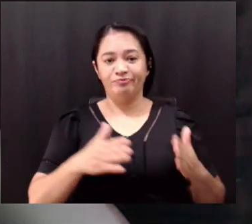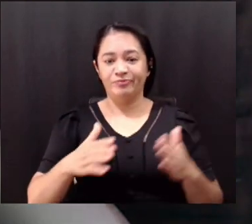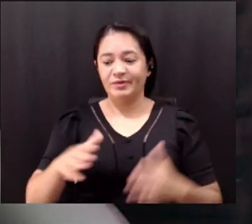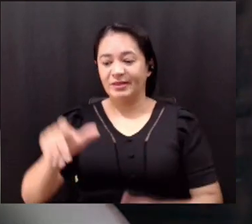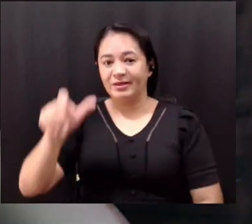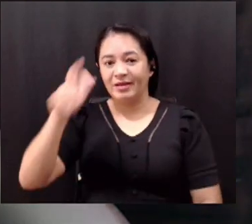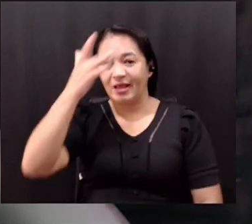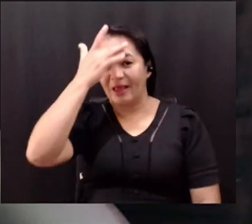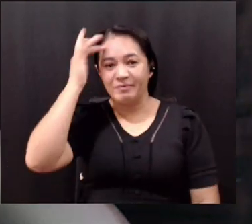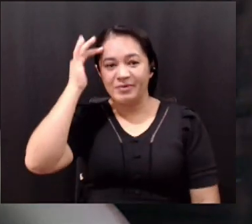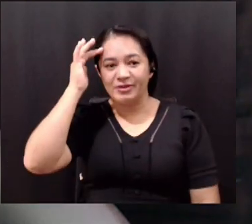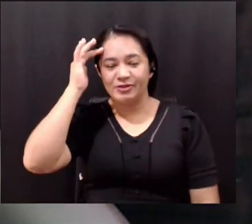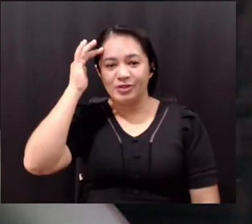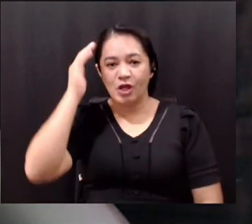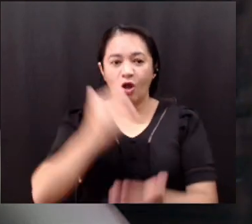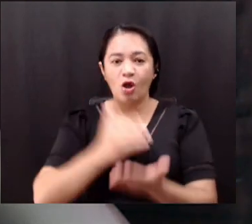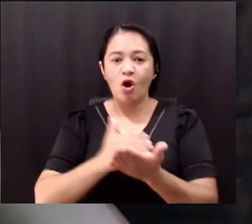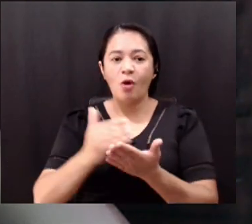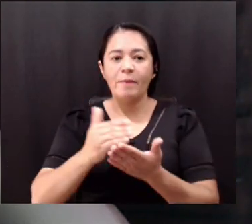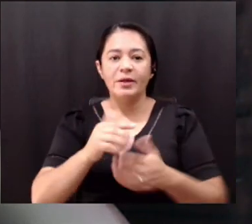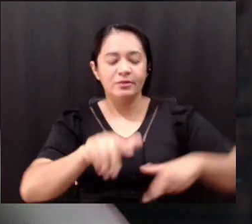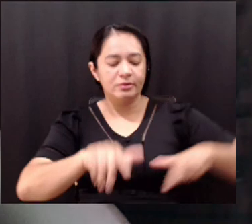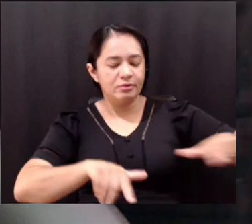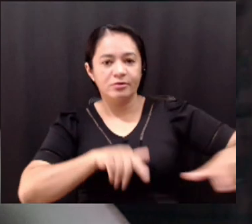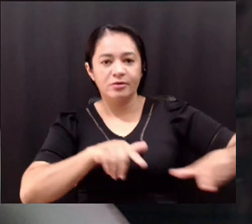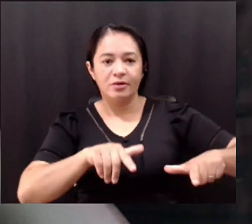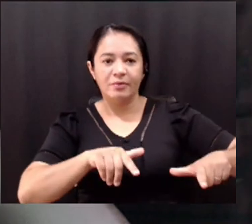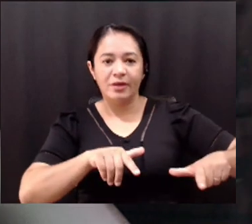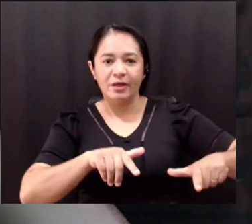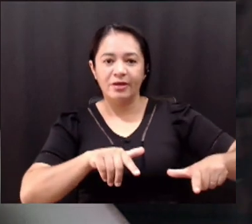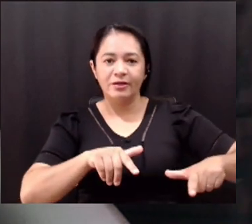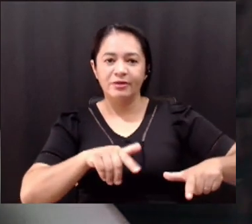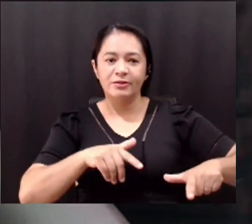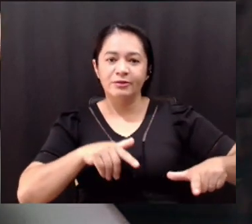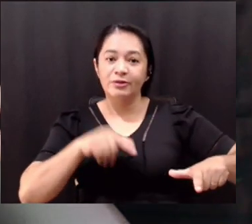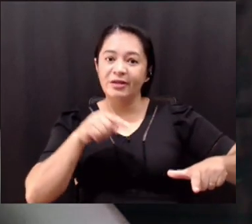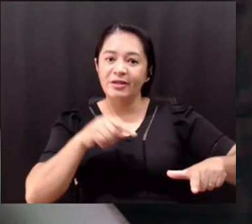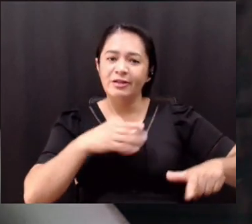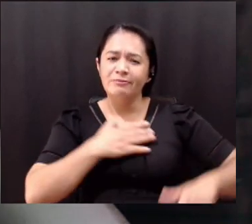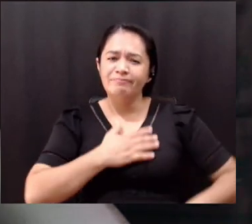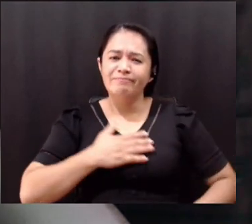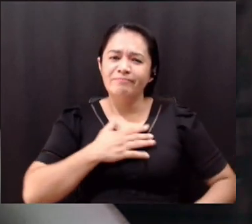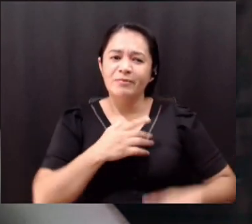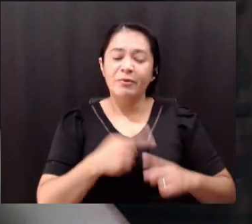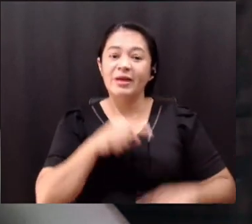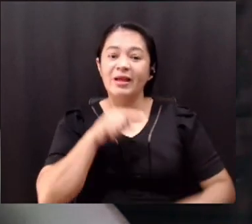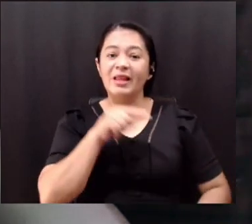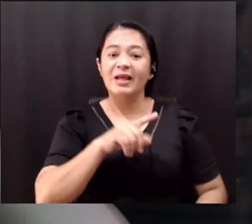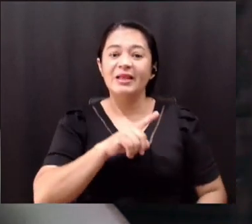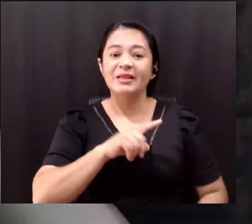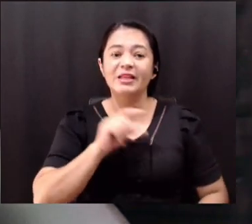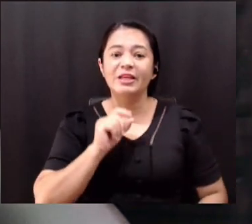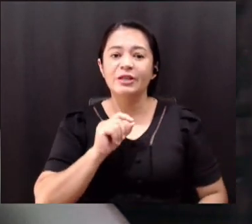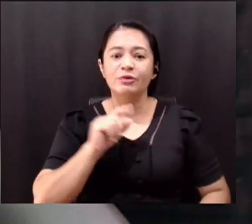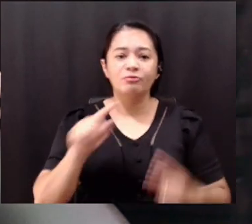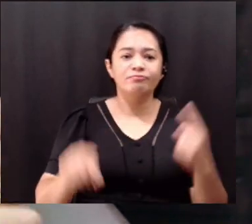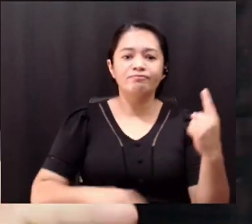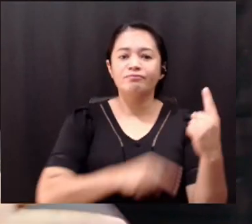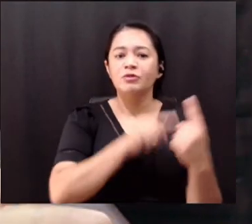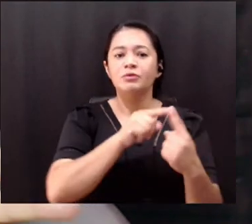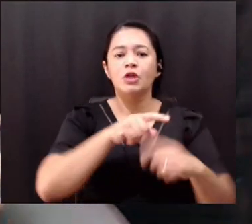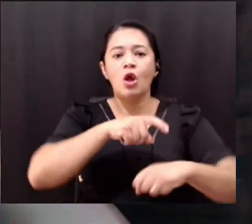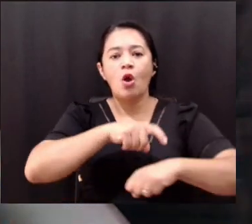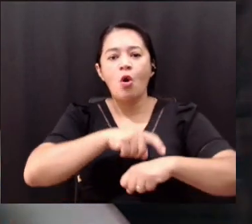num trabalho e pega um prazer, porque ali tem algo definido, tem um horário supostamente